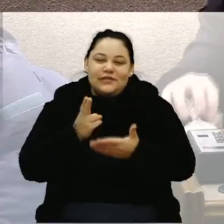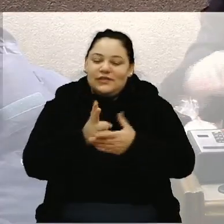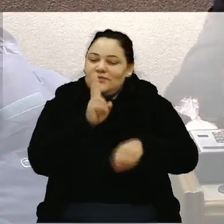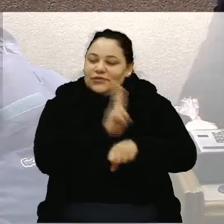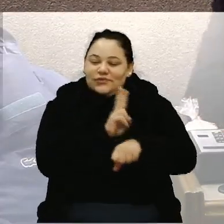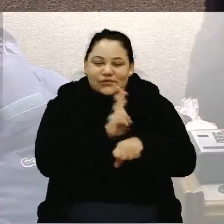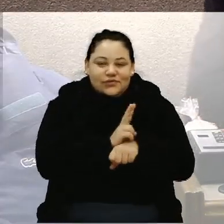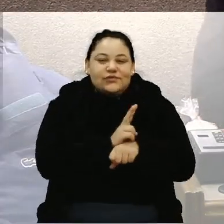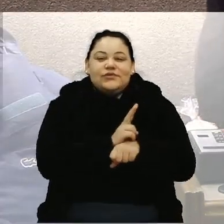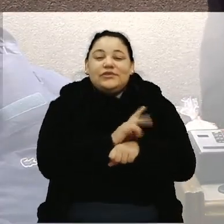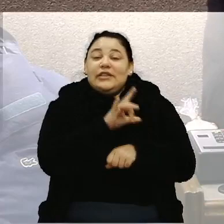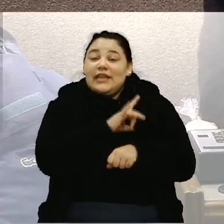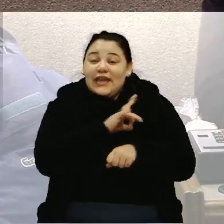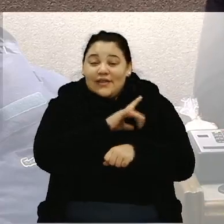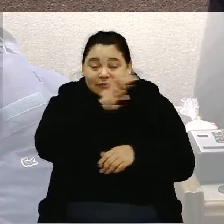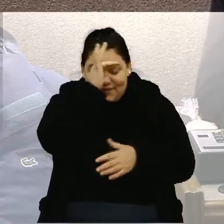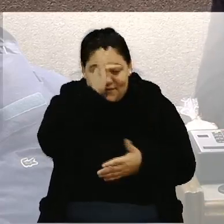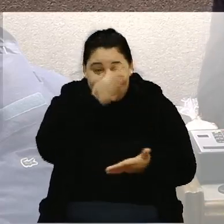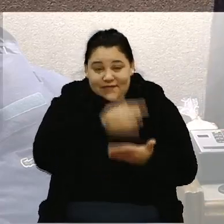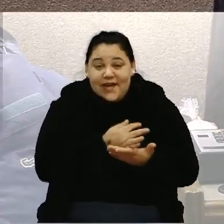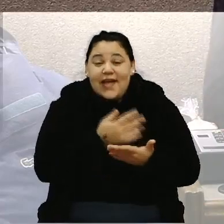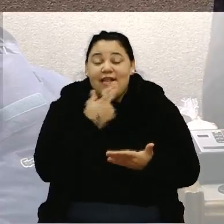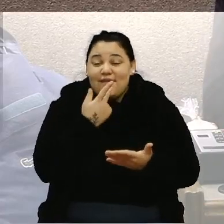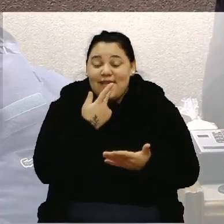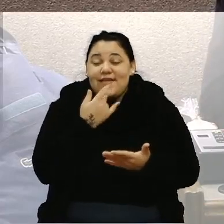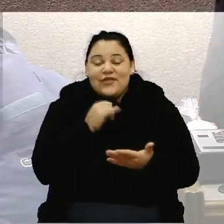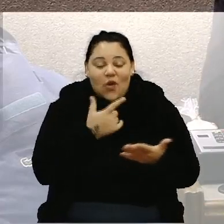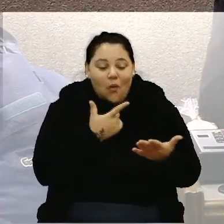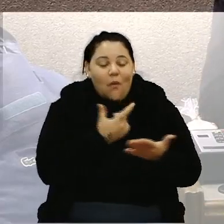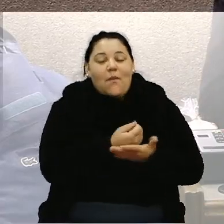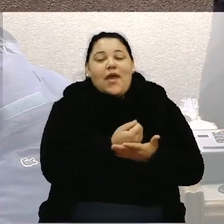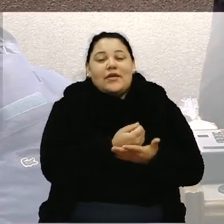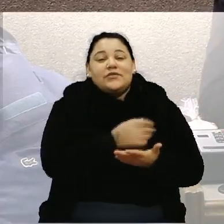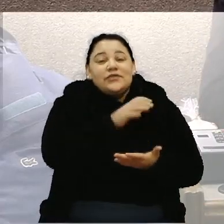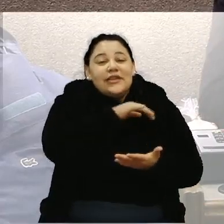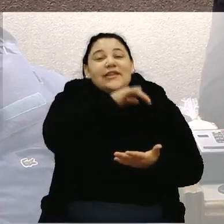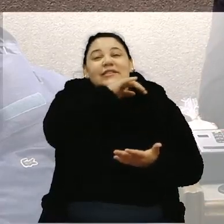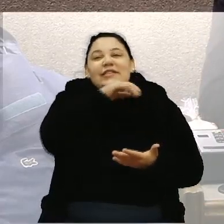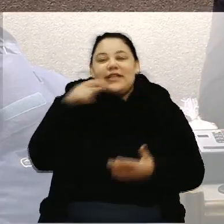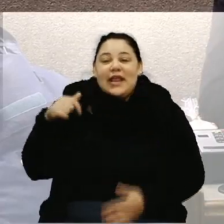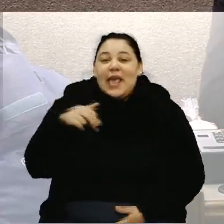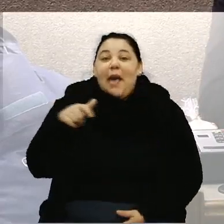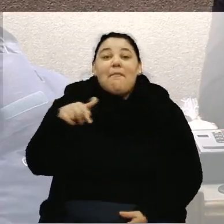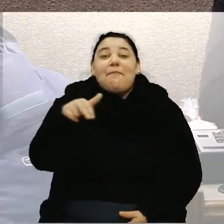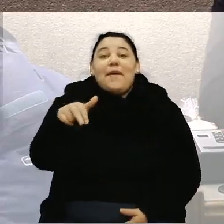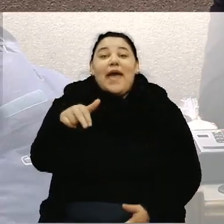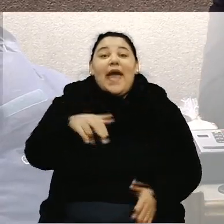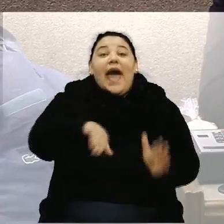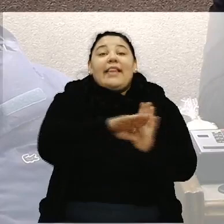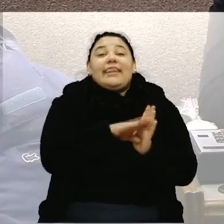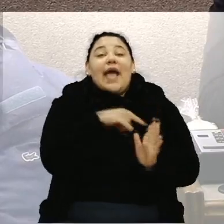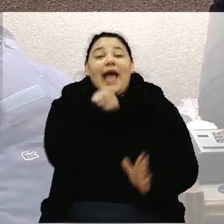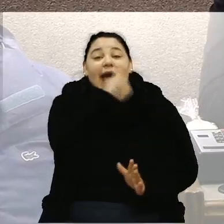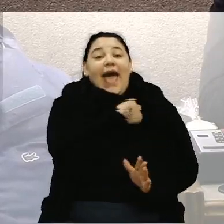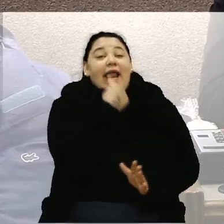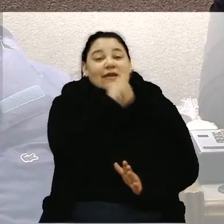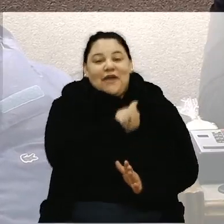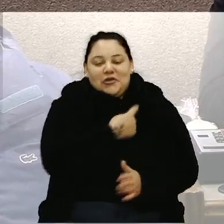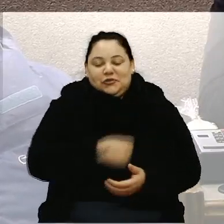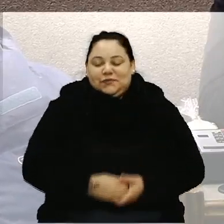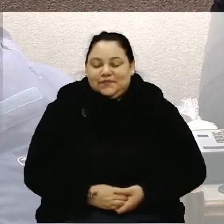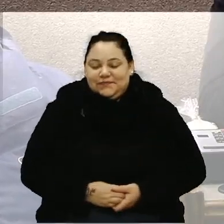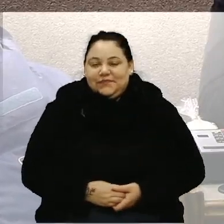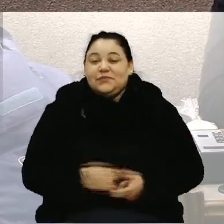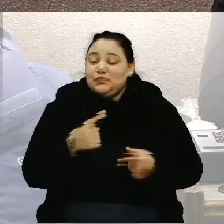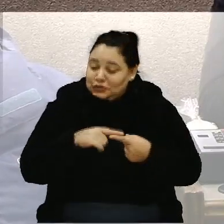fé, José dizia que se conseguisse comprar um terreno, iria a pé até o santuário de Nossa Senhora de Caravaggio.